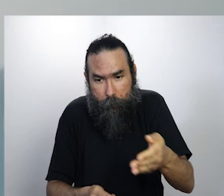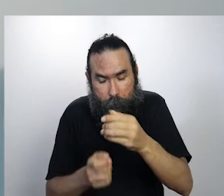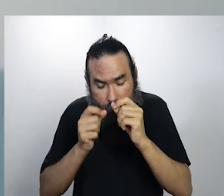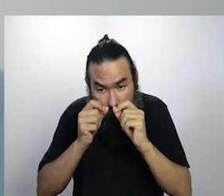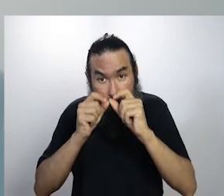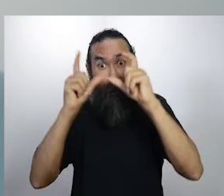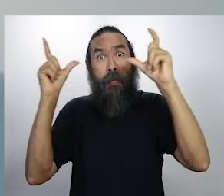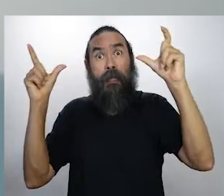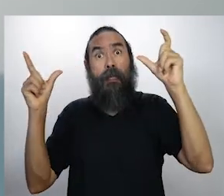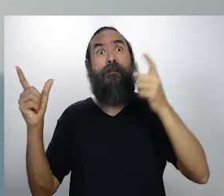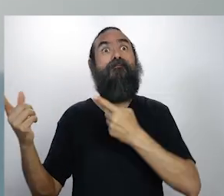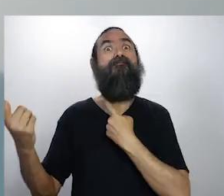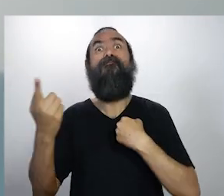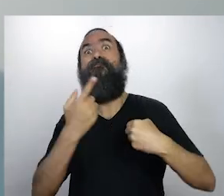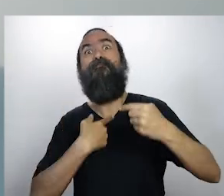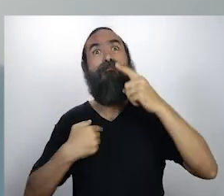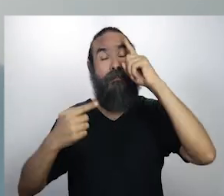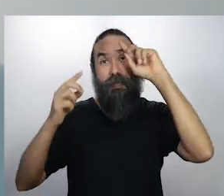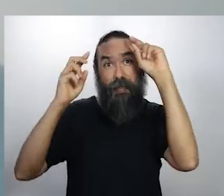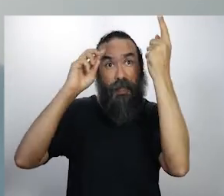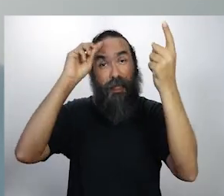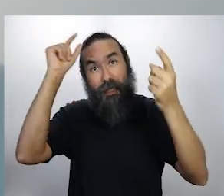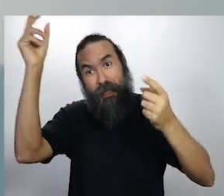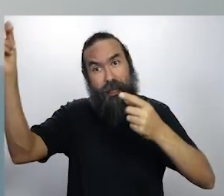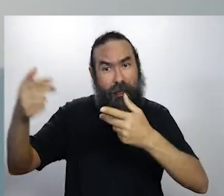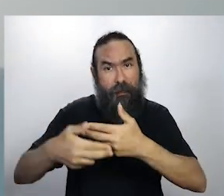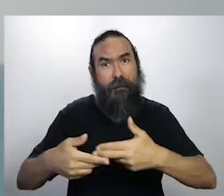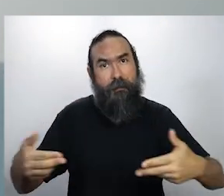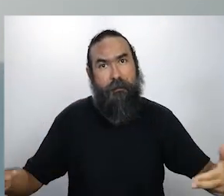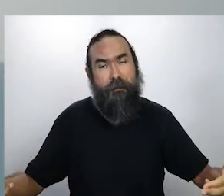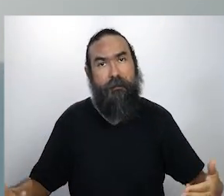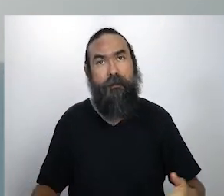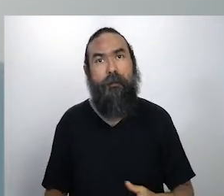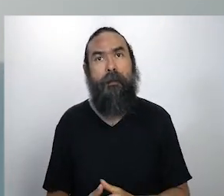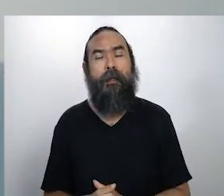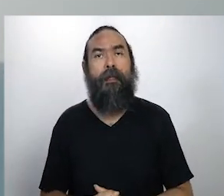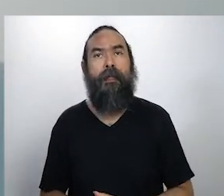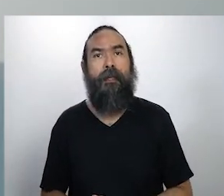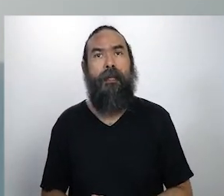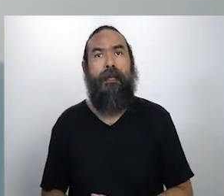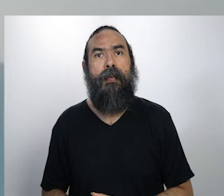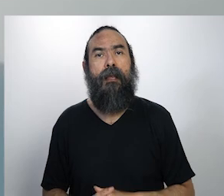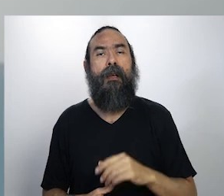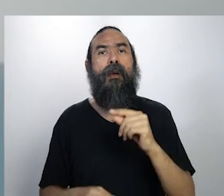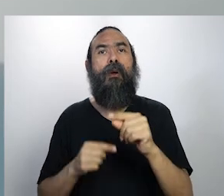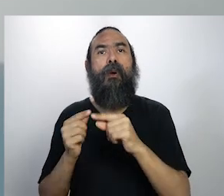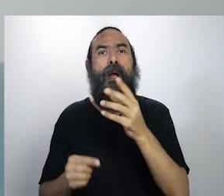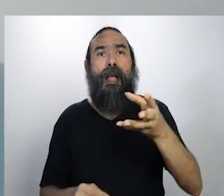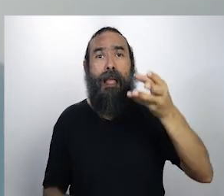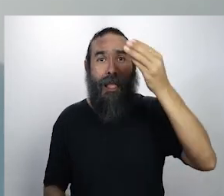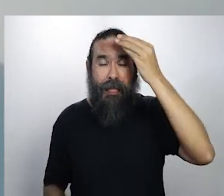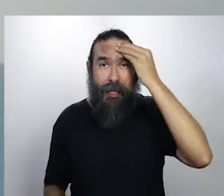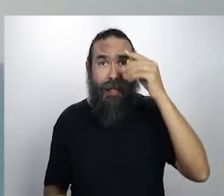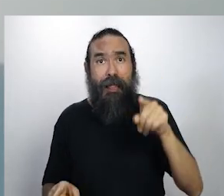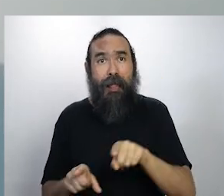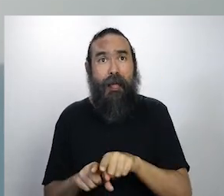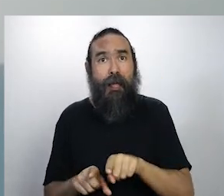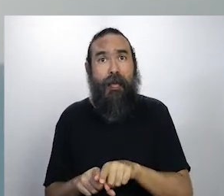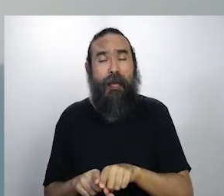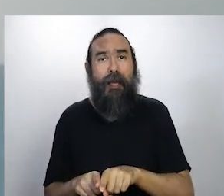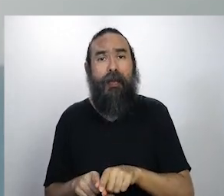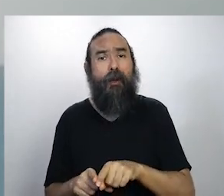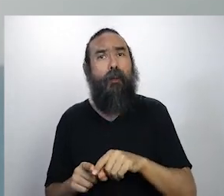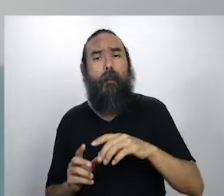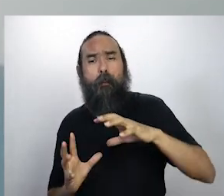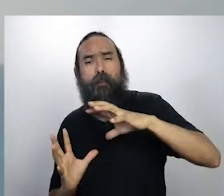essa dialética tem de fenomenológica também, entender essa dimensão holística, né, do mundo. E aí